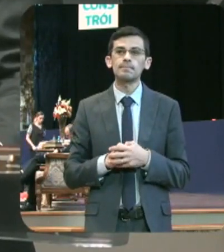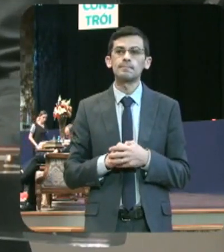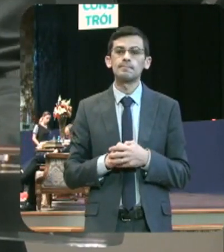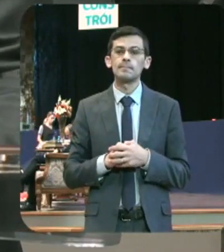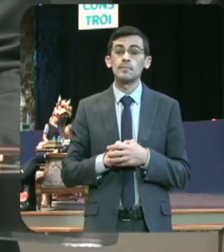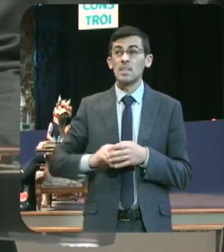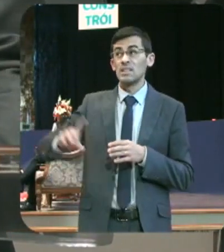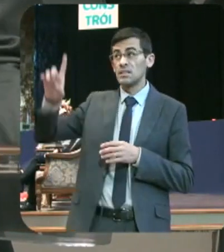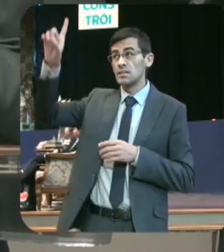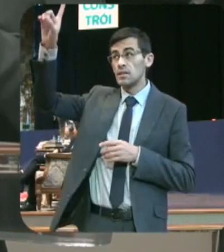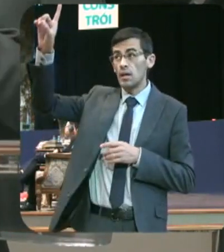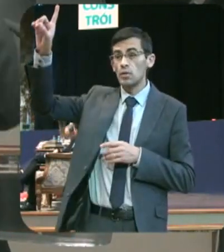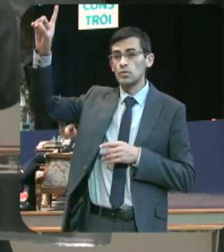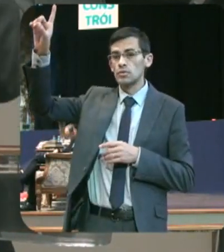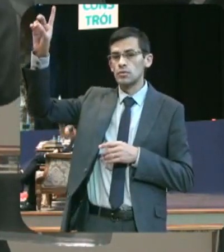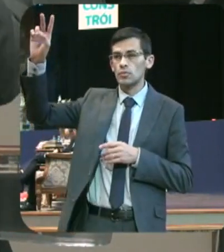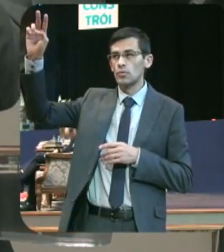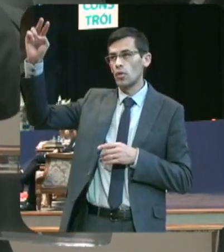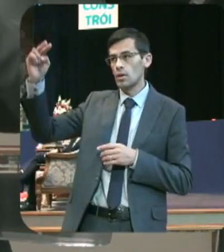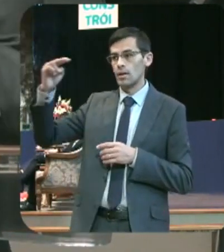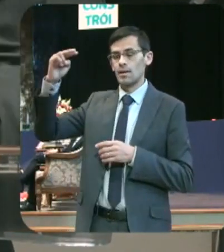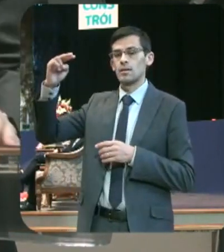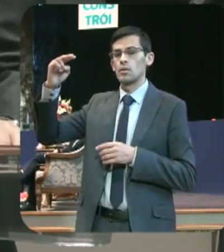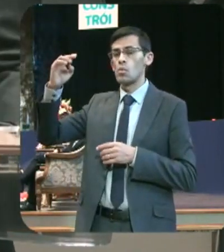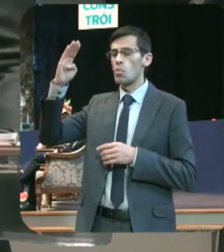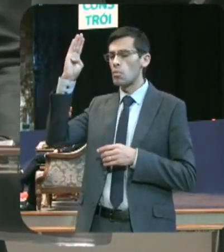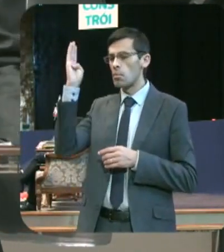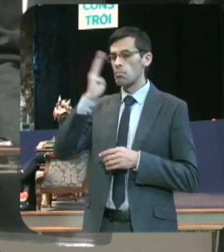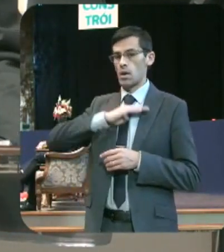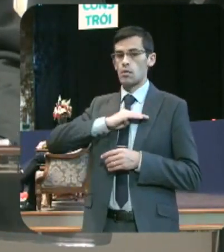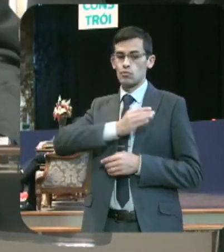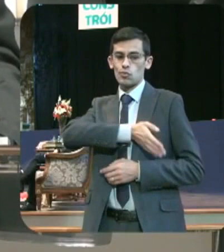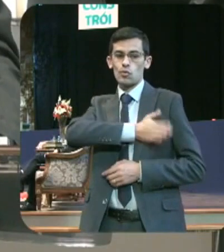E aí Deus vai olhar para o mal intencional,